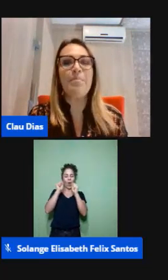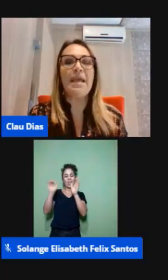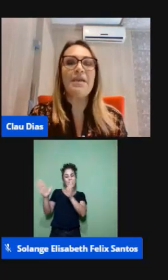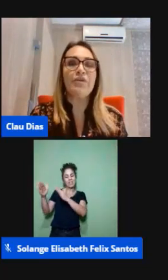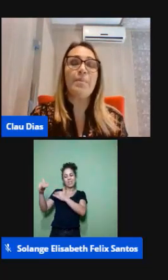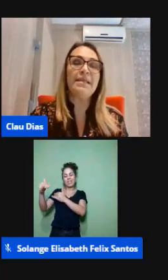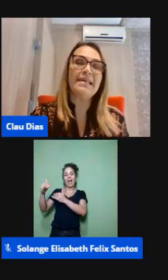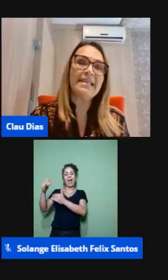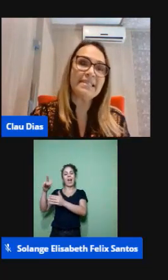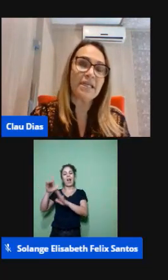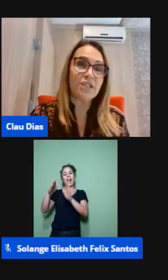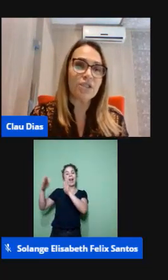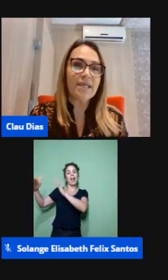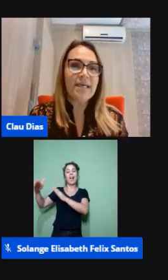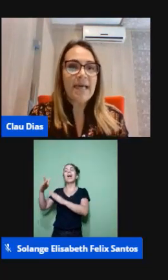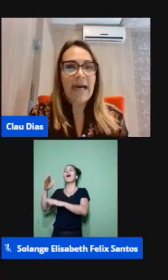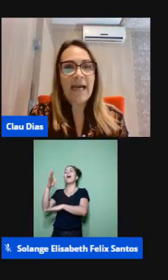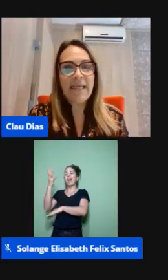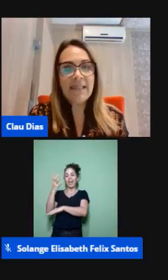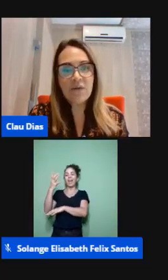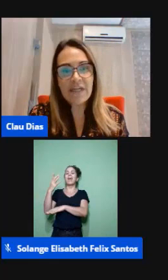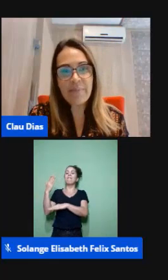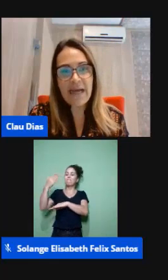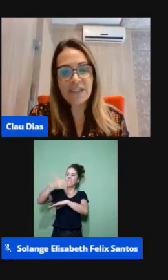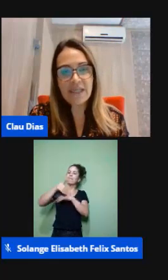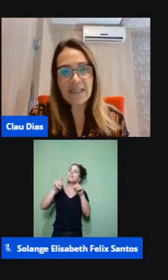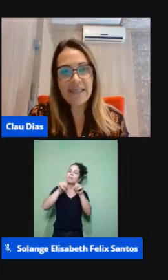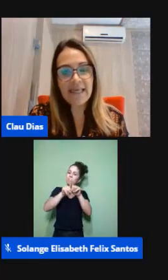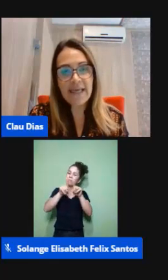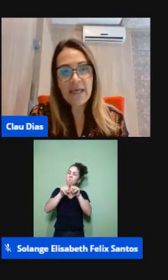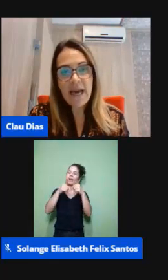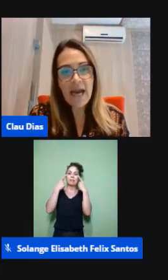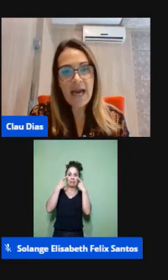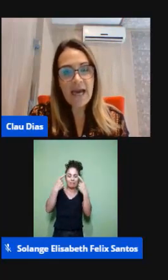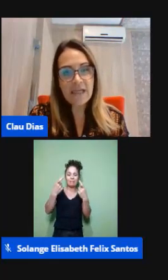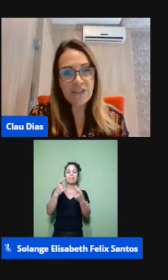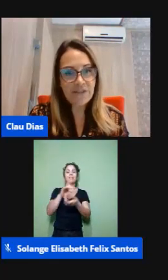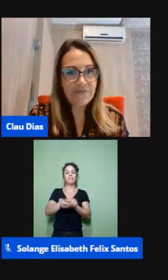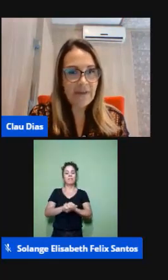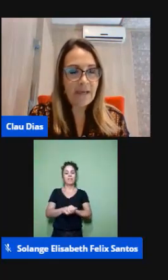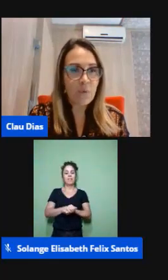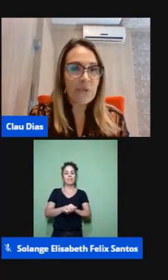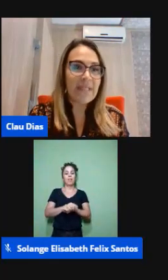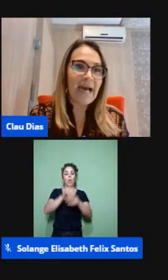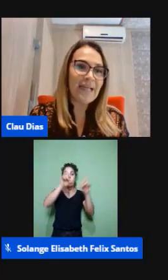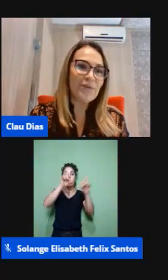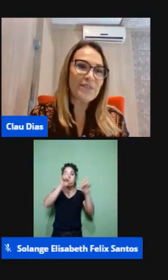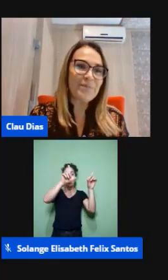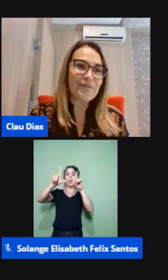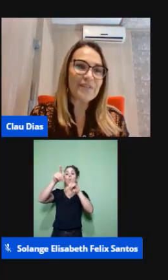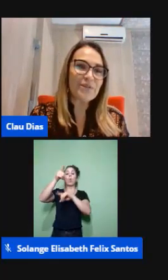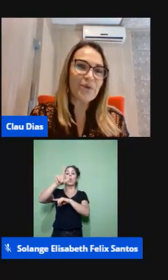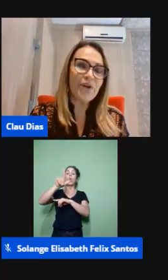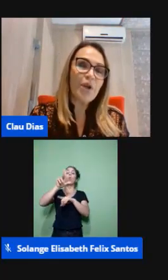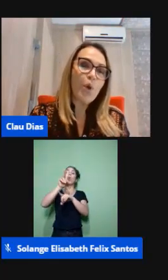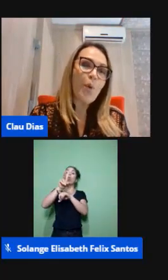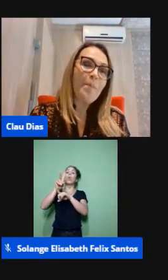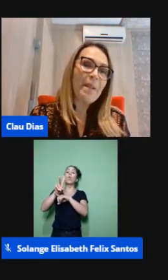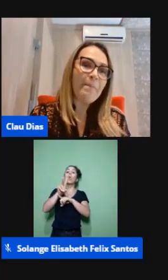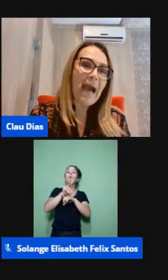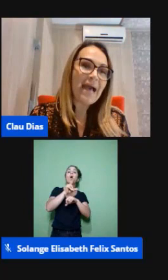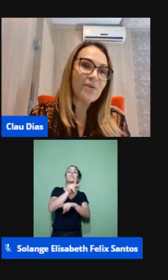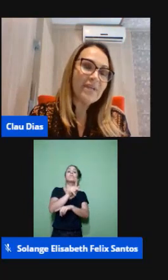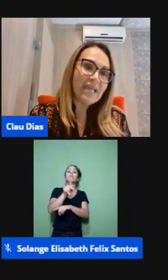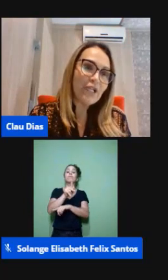conhecer também, foi bem interessante. Aí, na outra imagem ali, né, a gente vê o cuidado com esse professor,